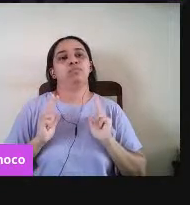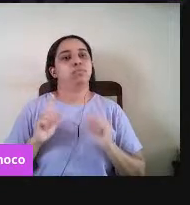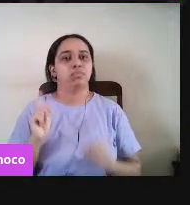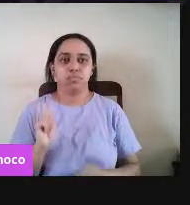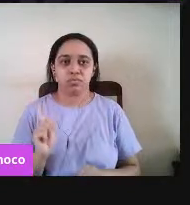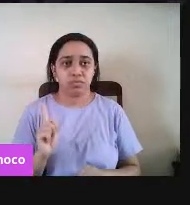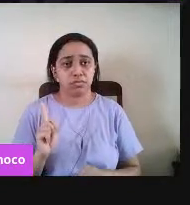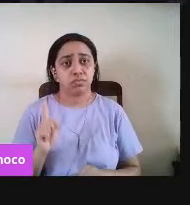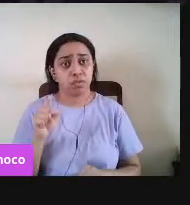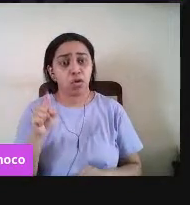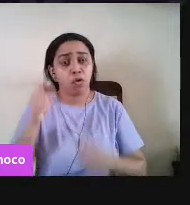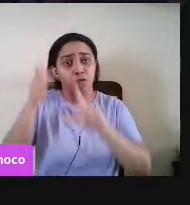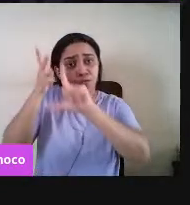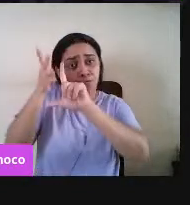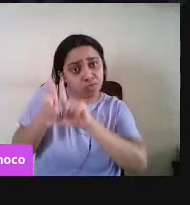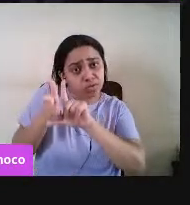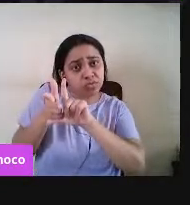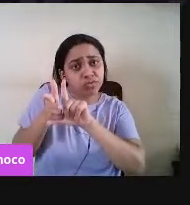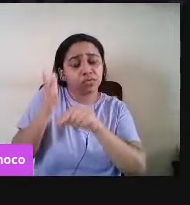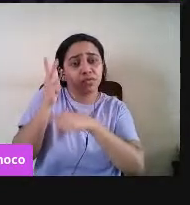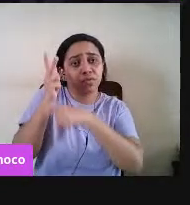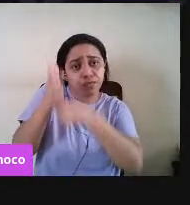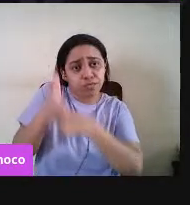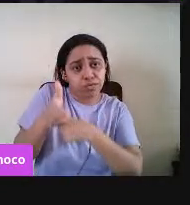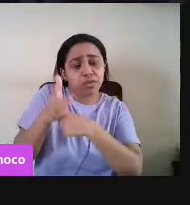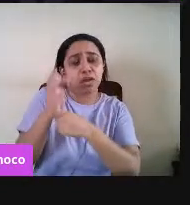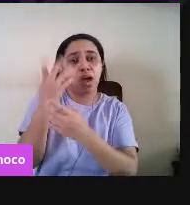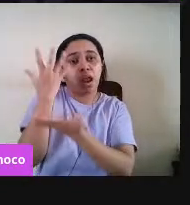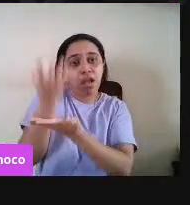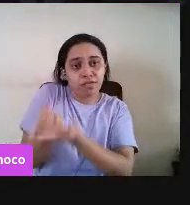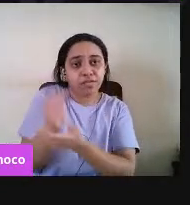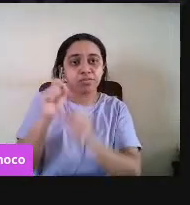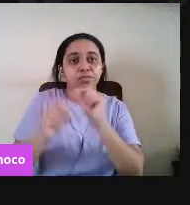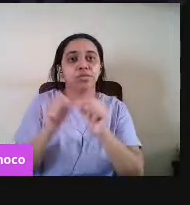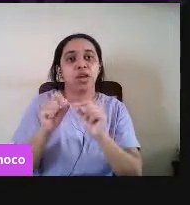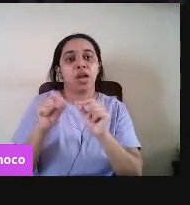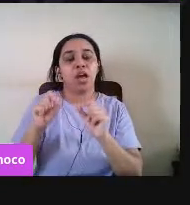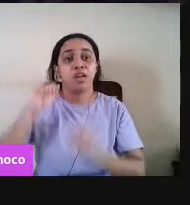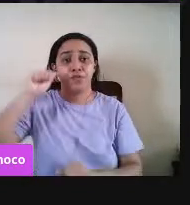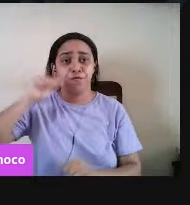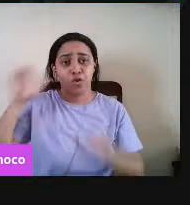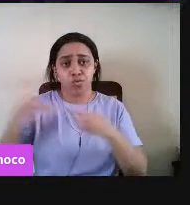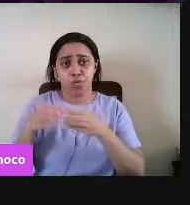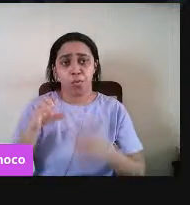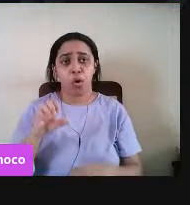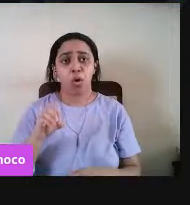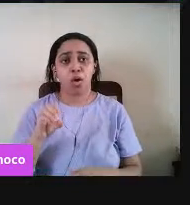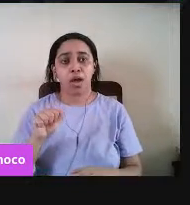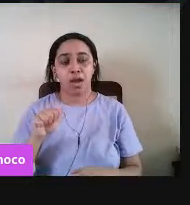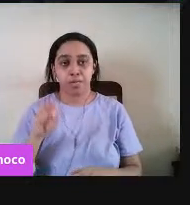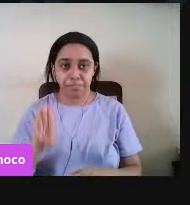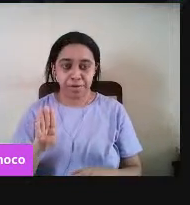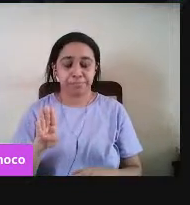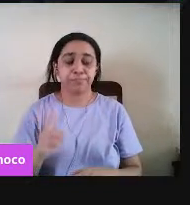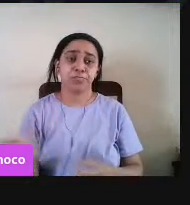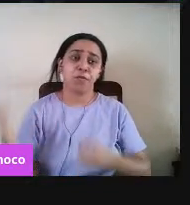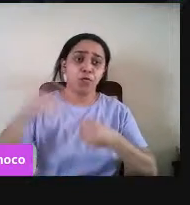da Ordem do Brasil. De acordo com a matéria veiculada no The Intercept Brasil, as imagens